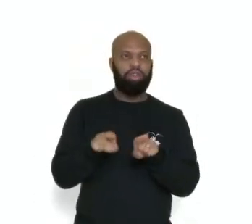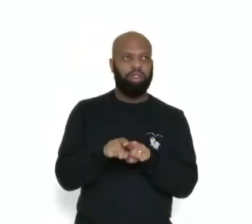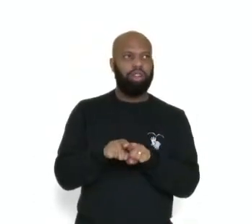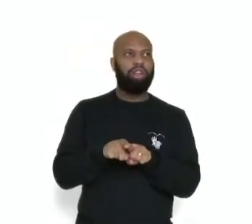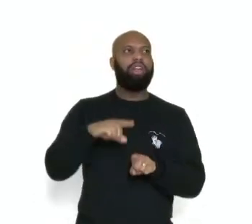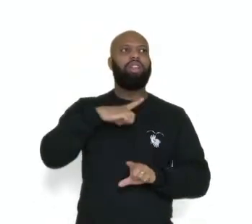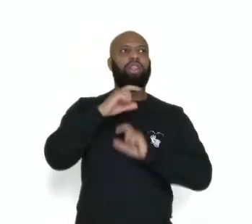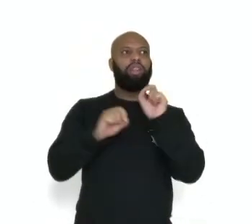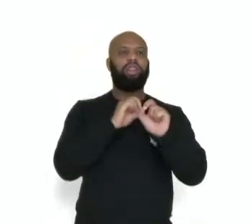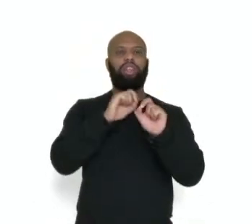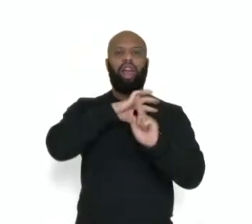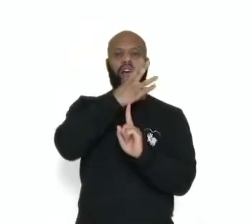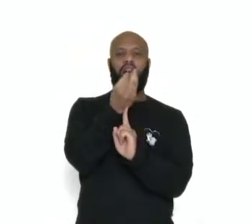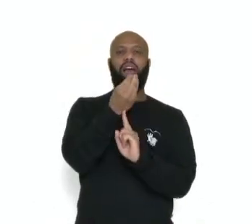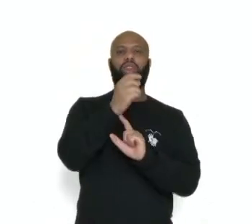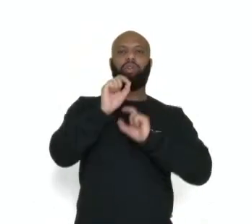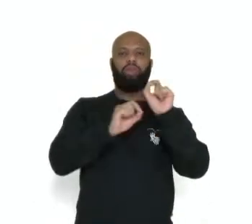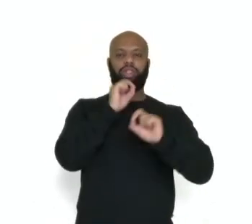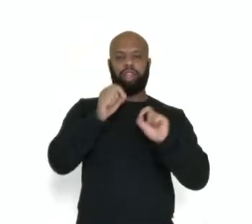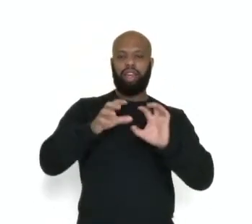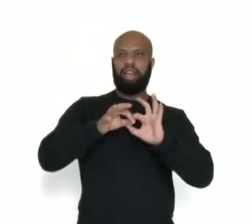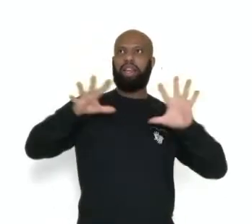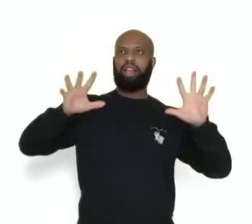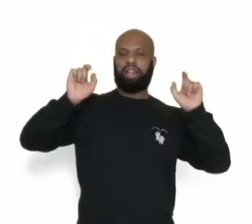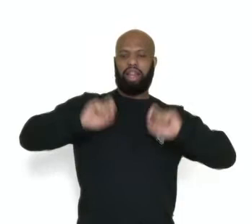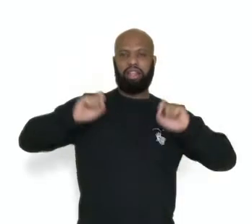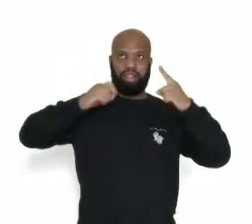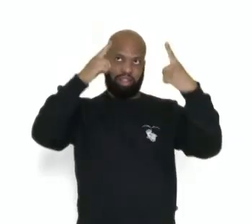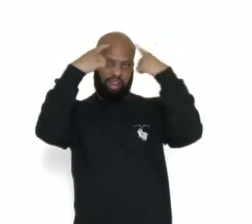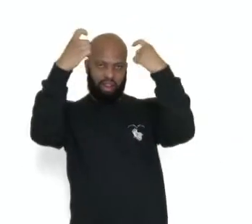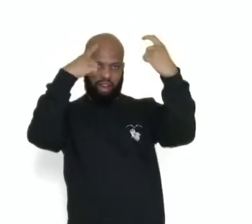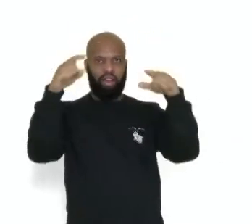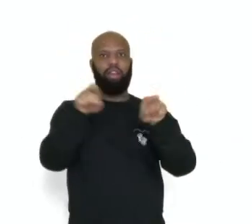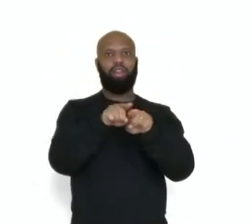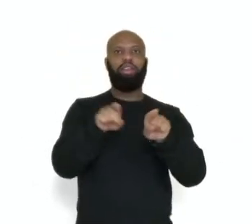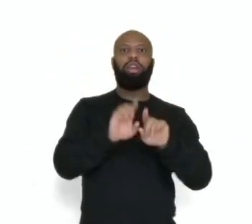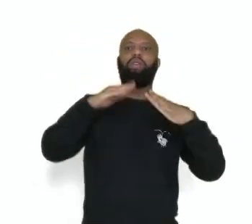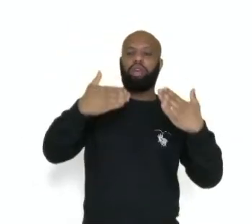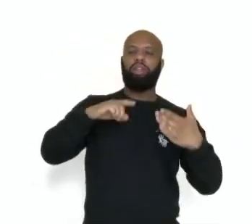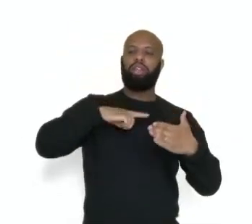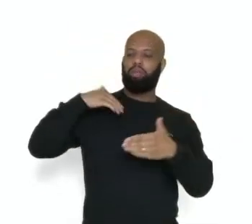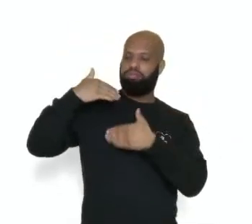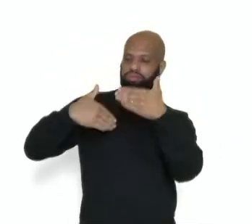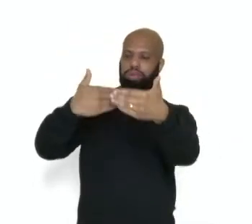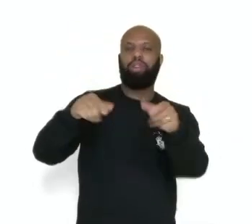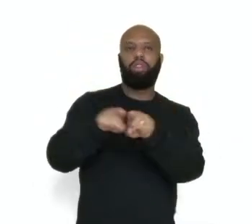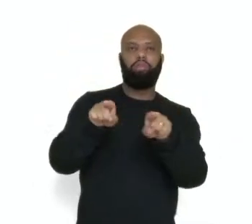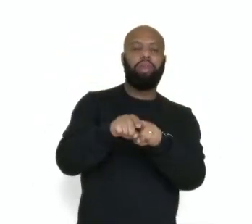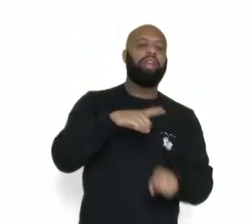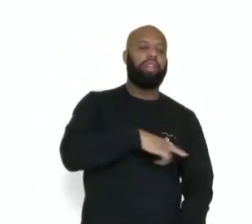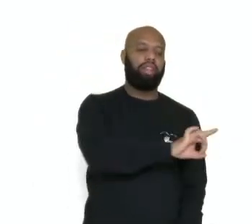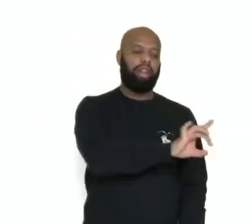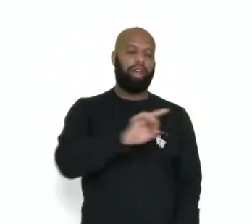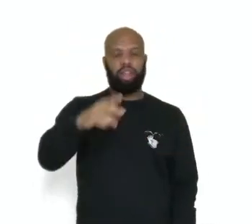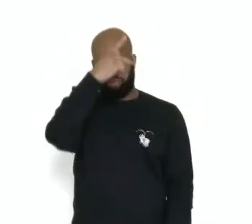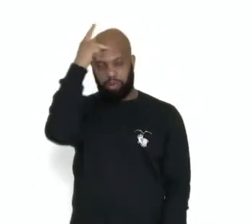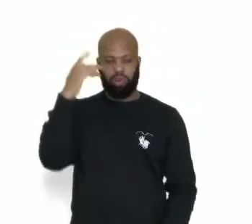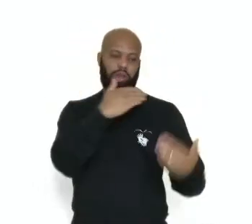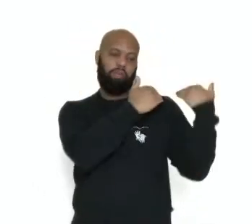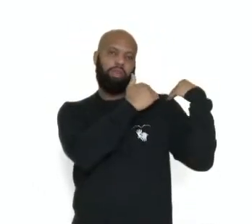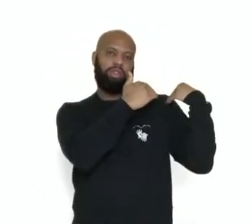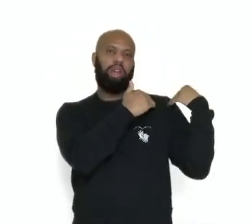a tendo acoart liberar o seu potencial criativo neste procedimento cada um é responsável